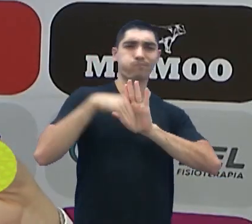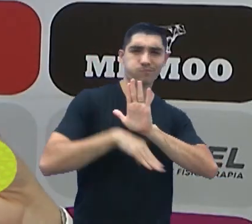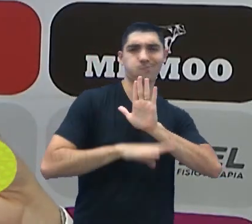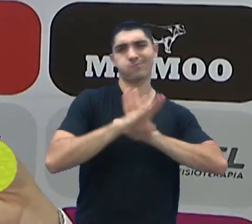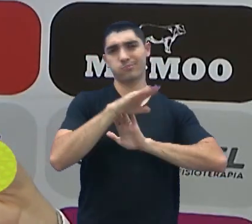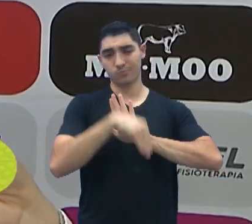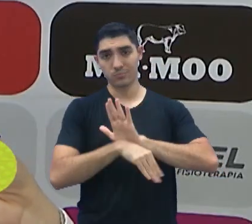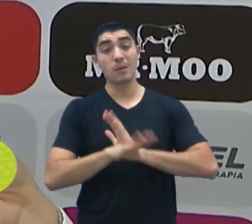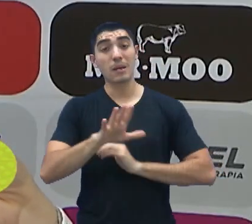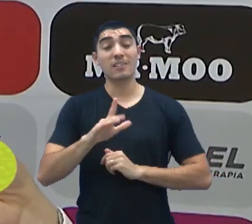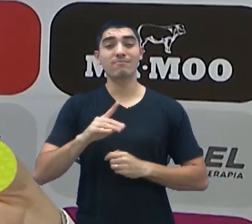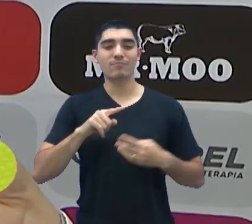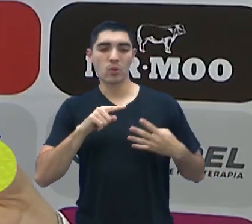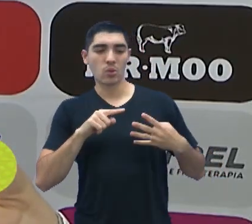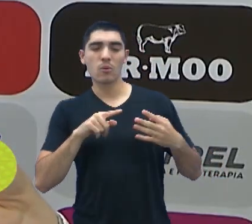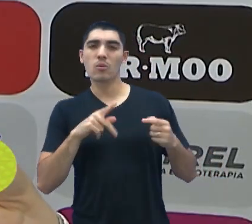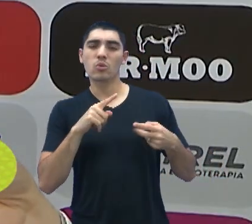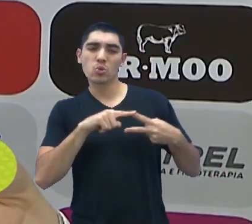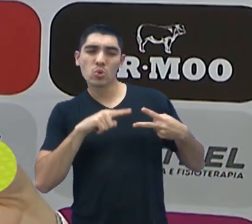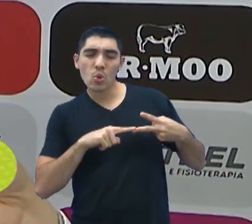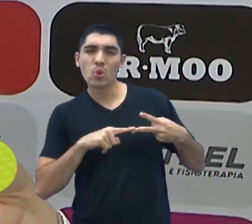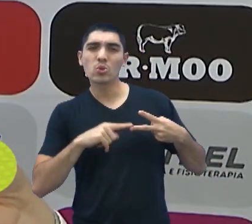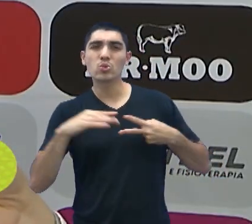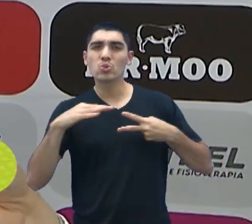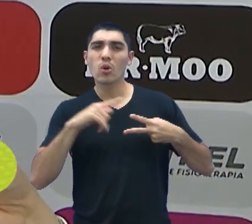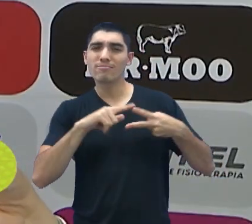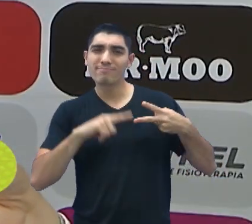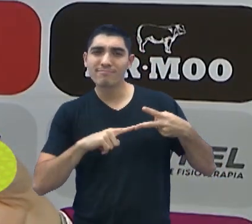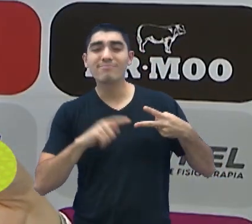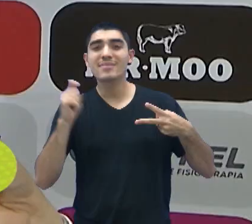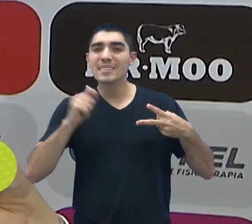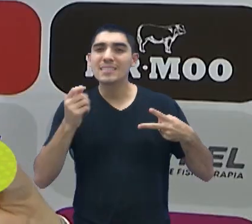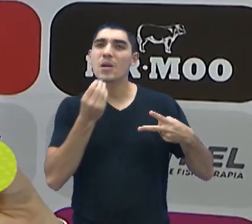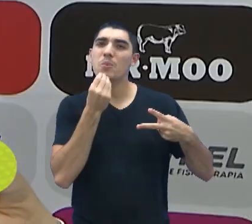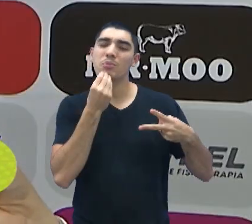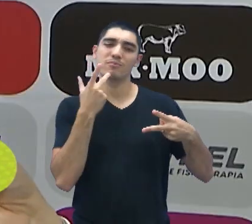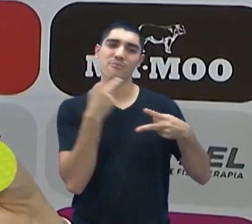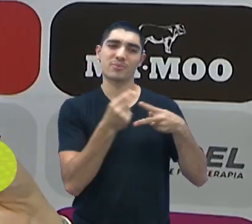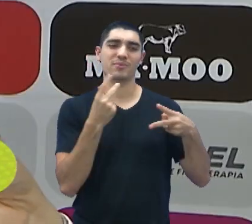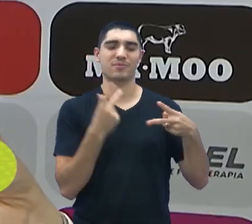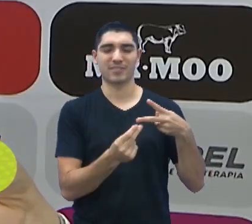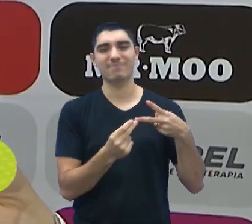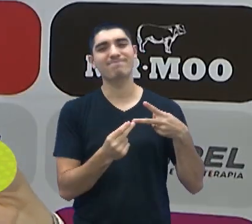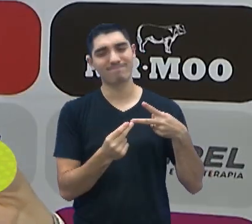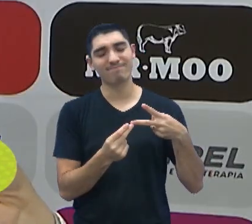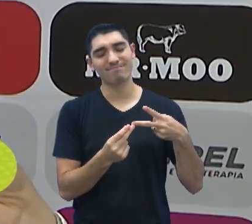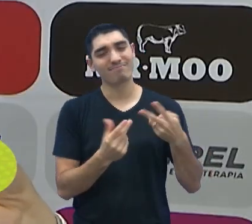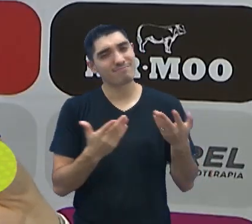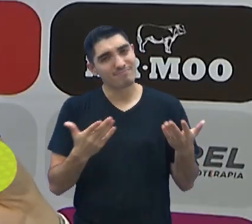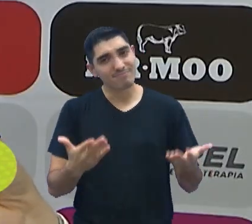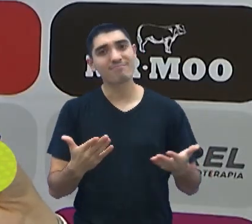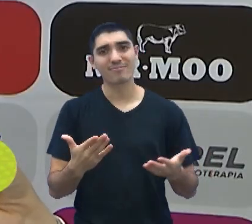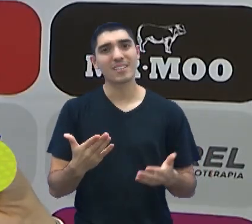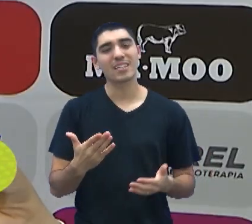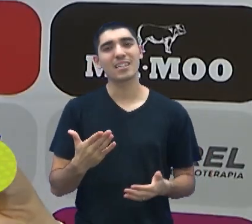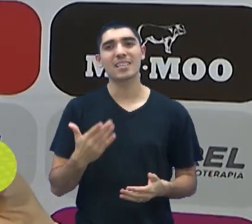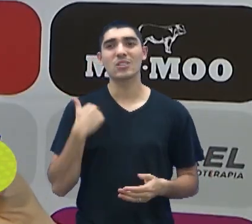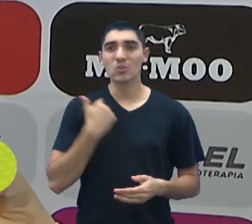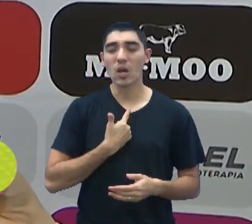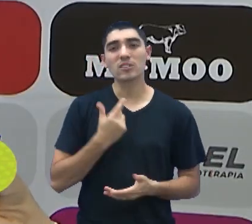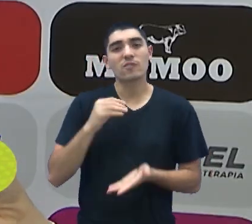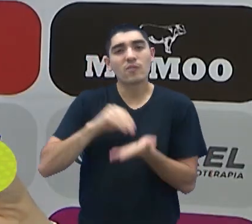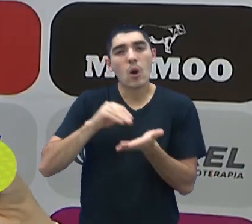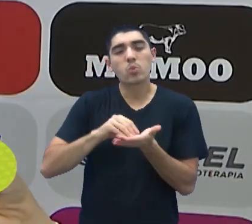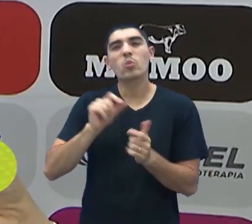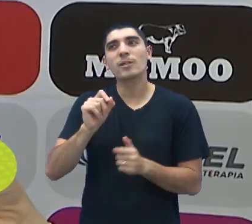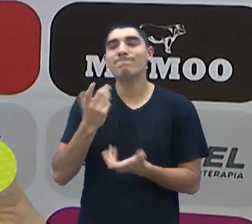2 jogos que faltou, a gente podia ter ganho os 2 jogos que a gente perdeu. Eu acho que faltou realmente, no momento decisivo, a gente ser um pouco mais